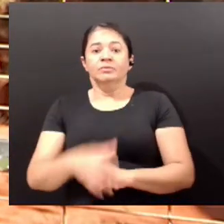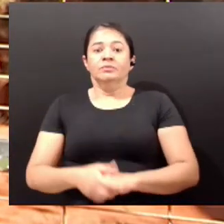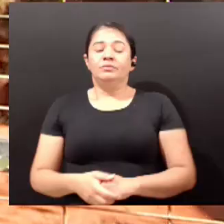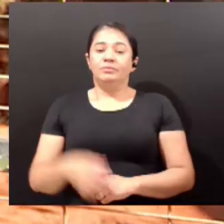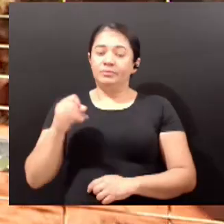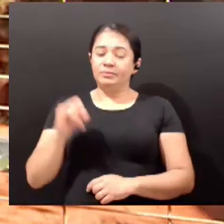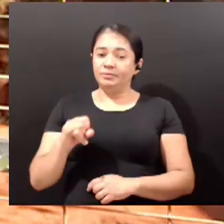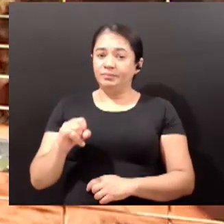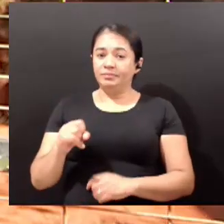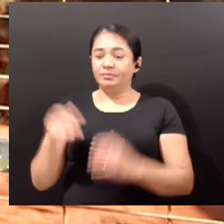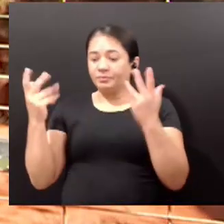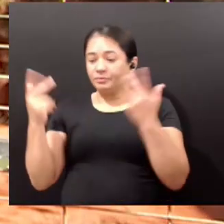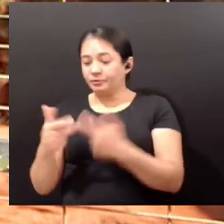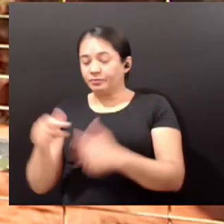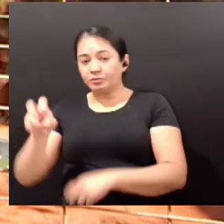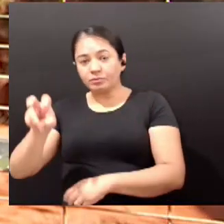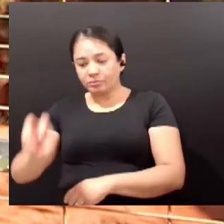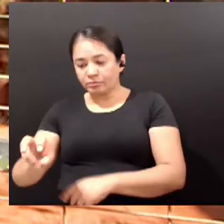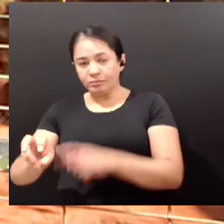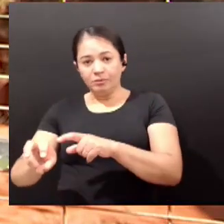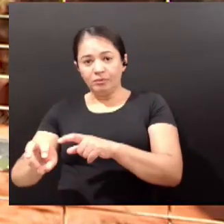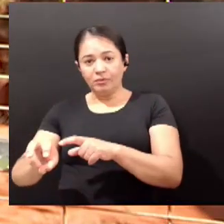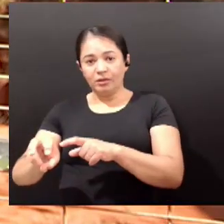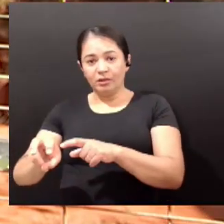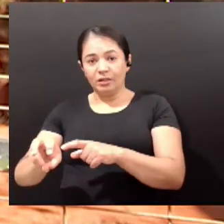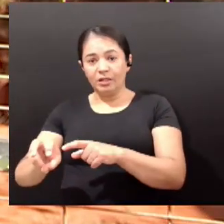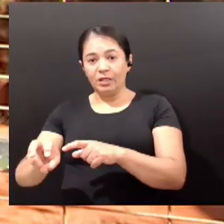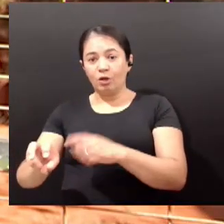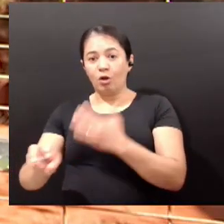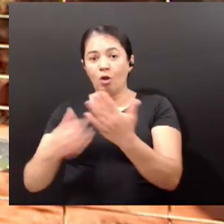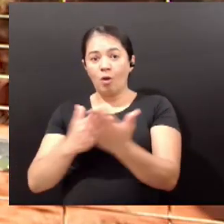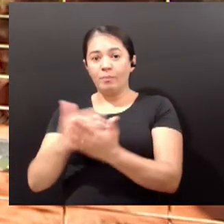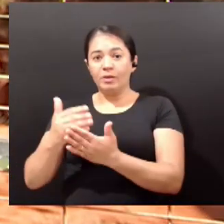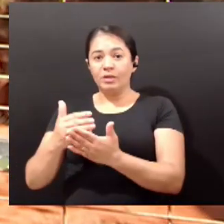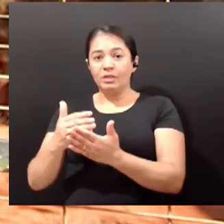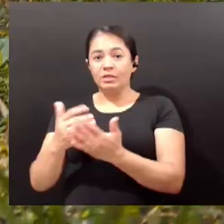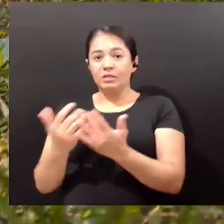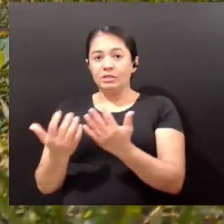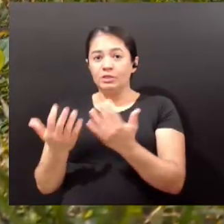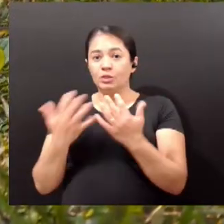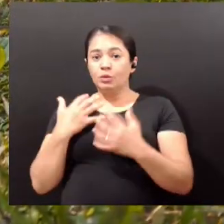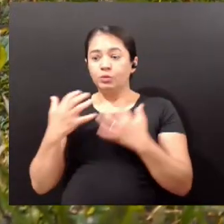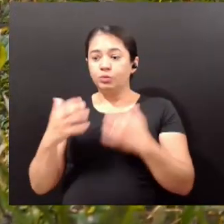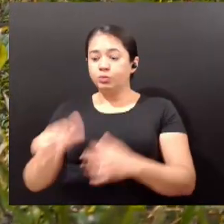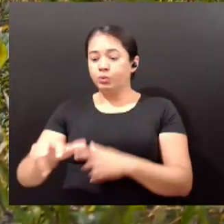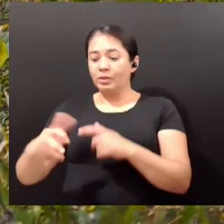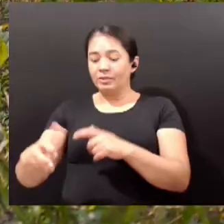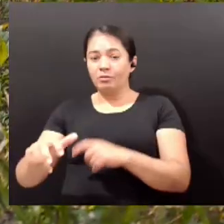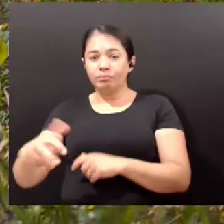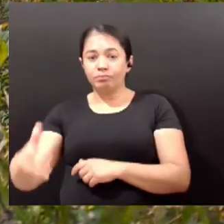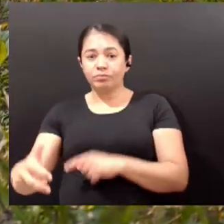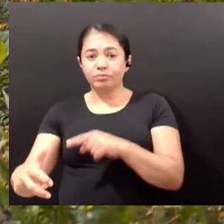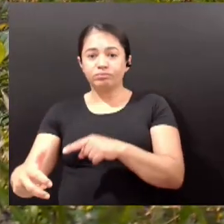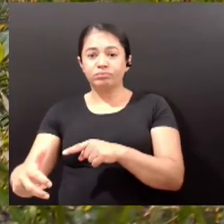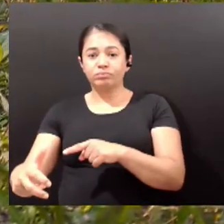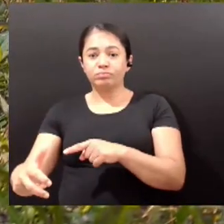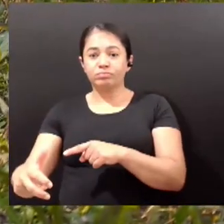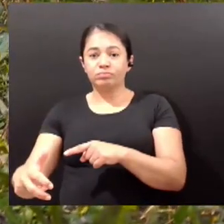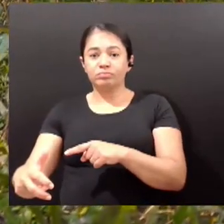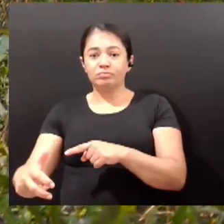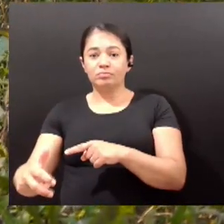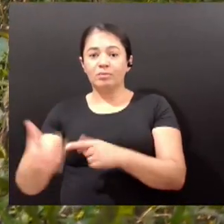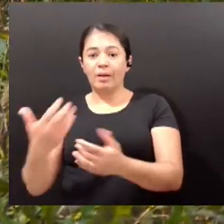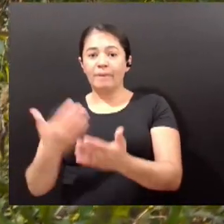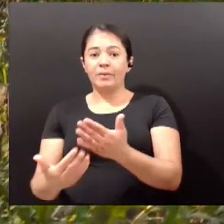esse aquecimento global afetar o guanaco, essa subespécie ela vai perder a fonte de alimento